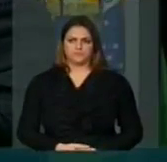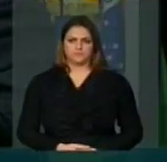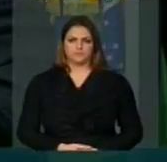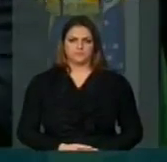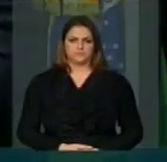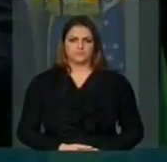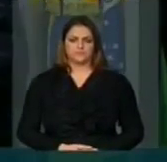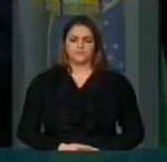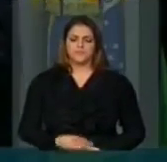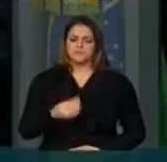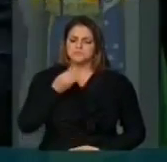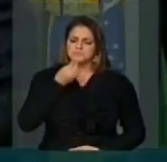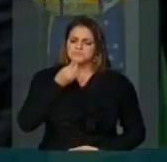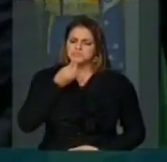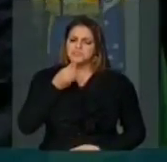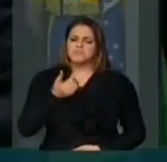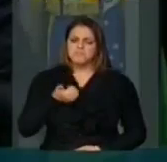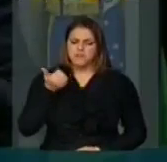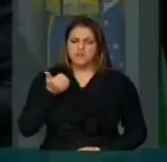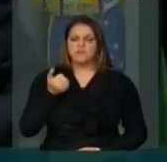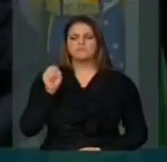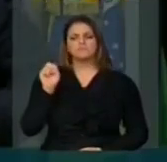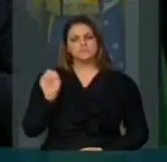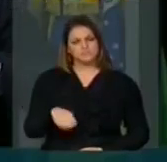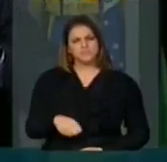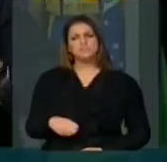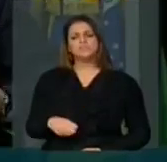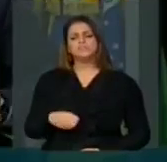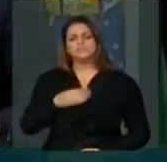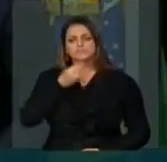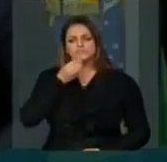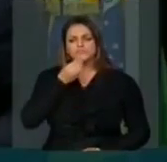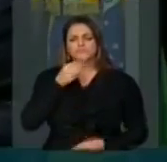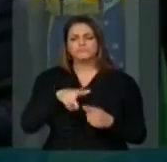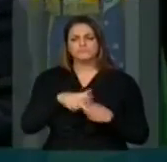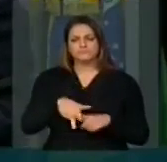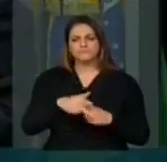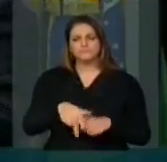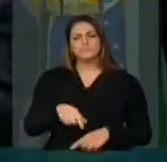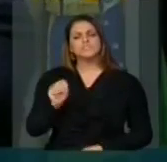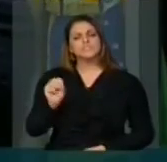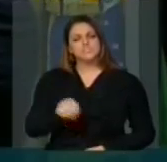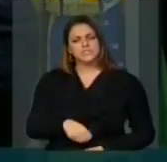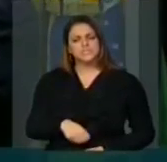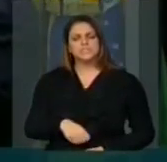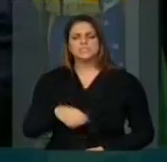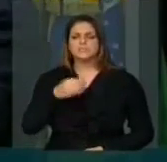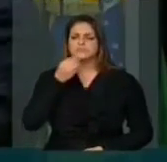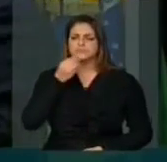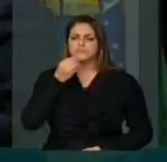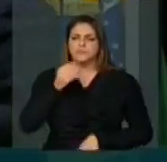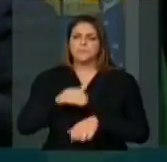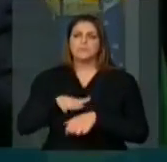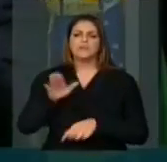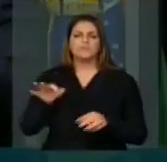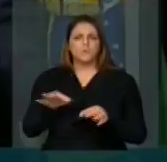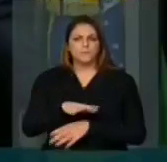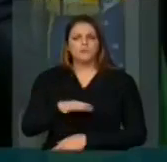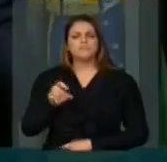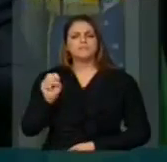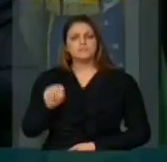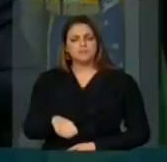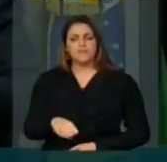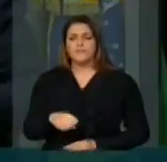legislação poderia ser melhorada, essa legislação poderia ser aprimorada, essa legislação poderia ser mais completa. Mas se isso